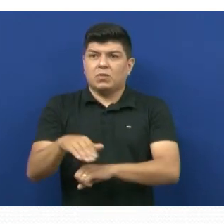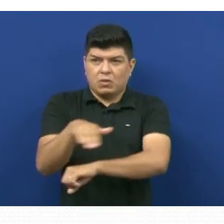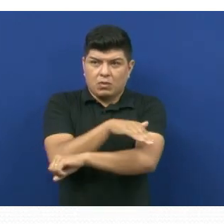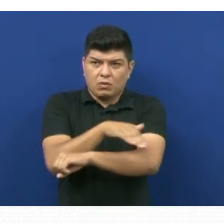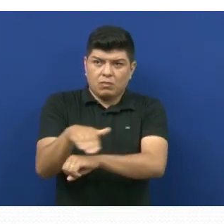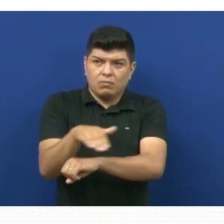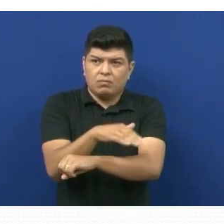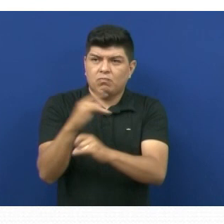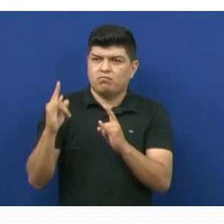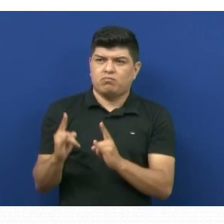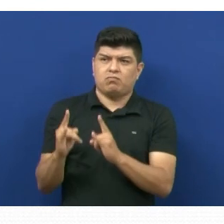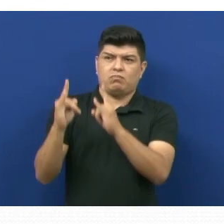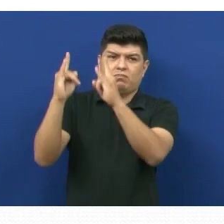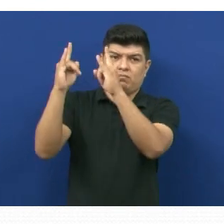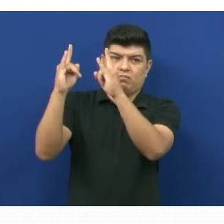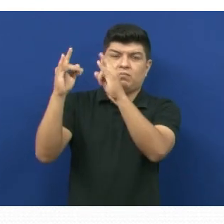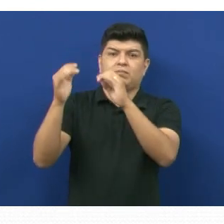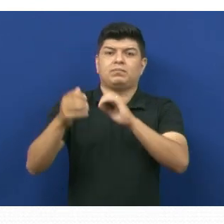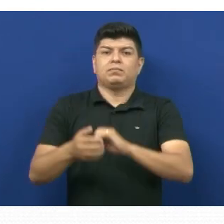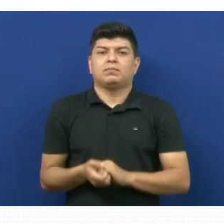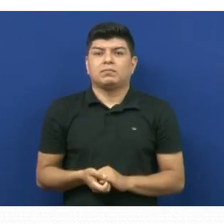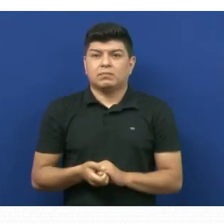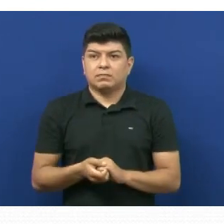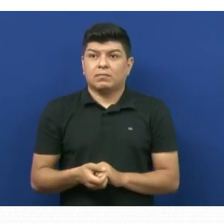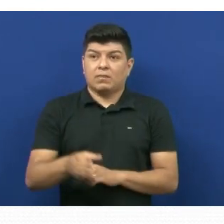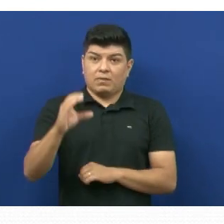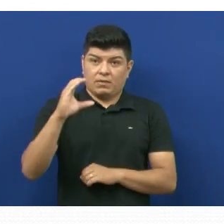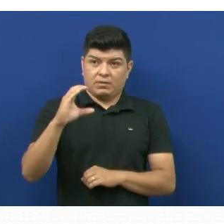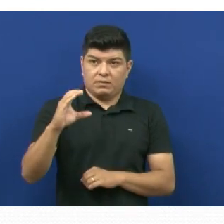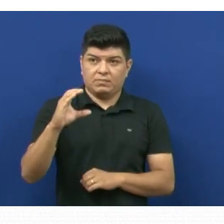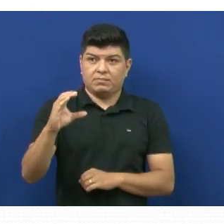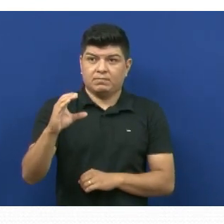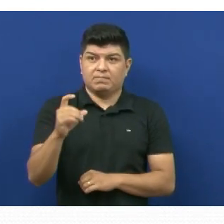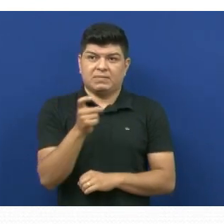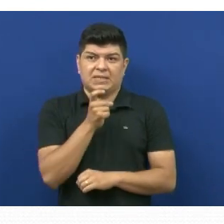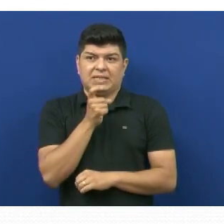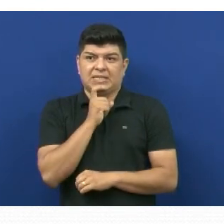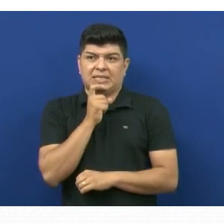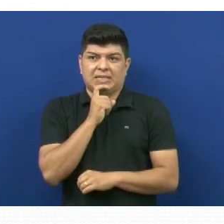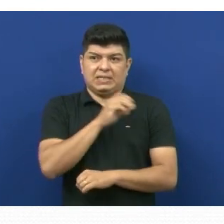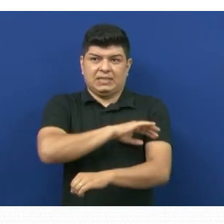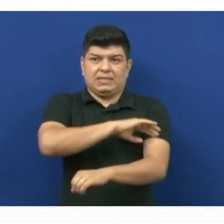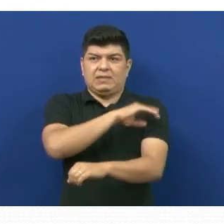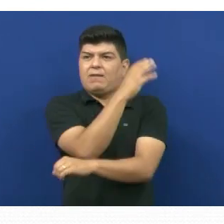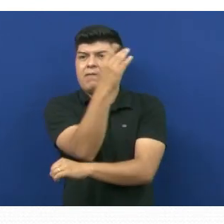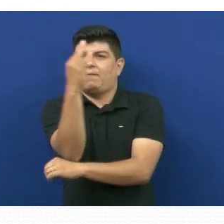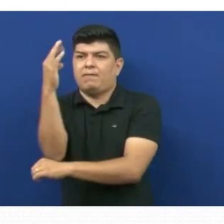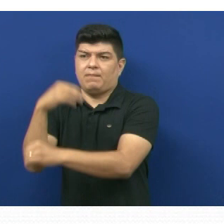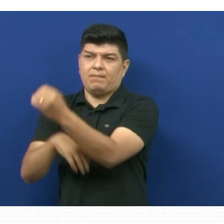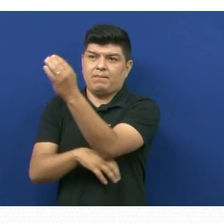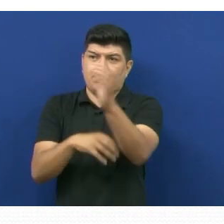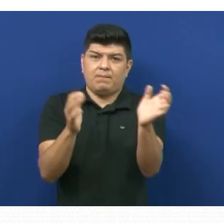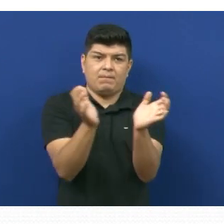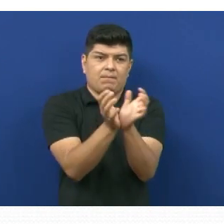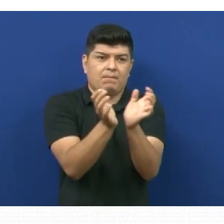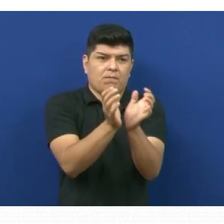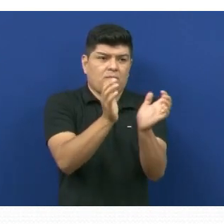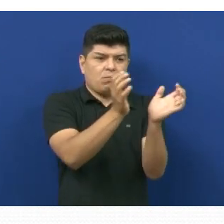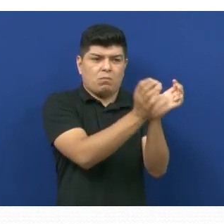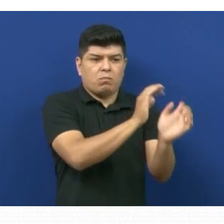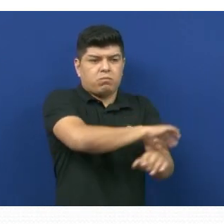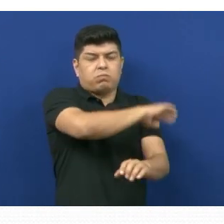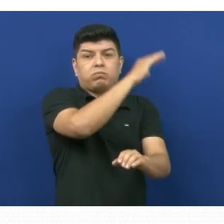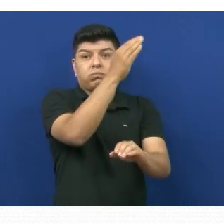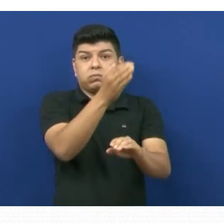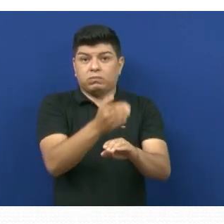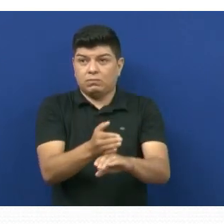rodovia, edifícios e represa. Alternativa C, geleira, floresta, conjunto de montanhas.